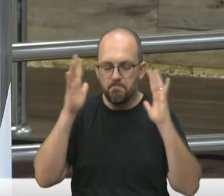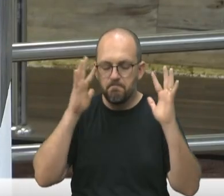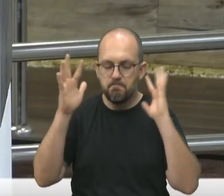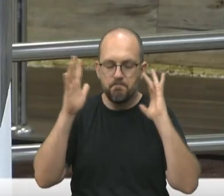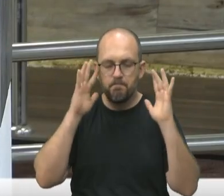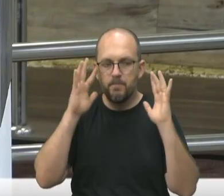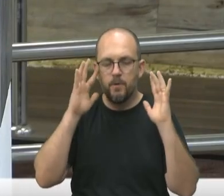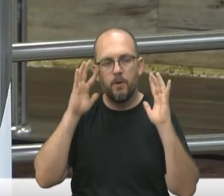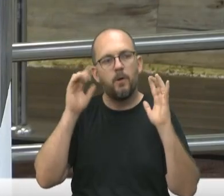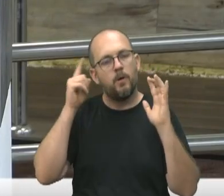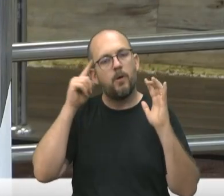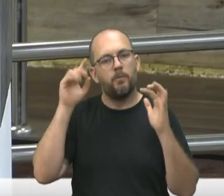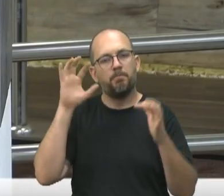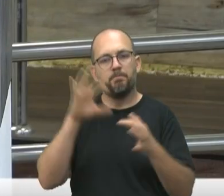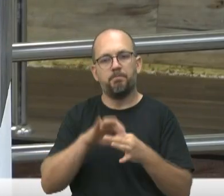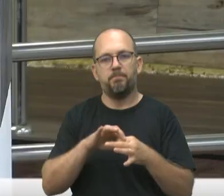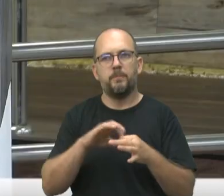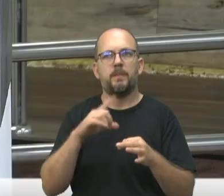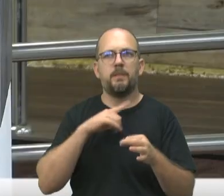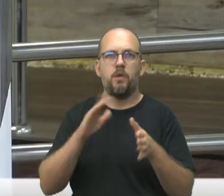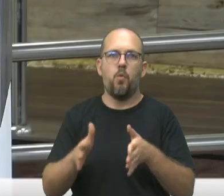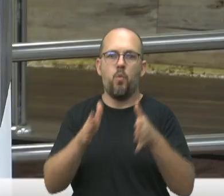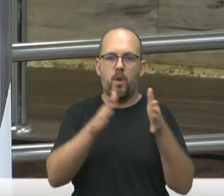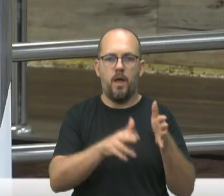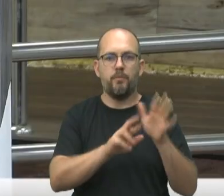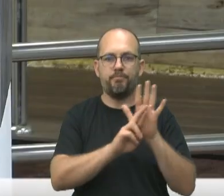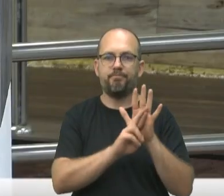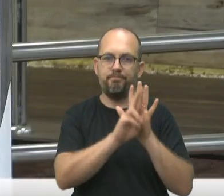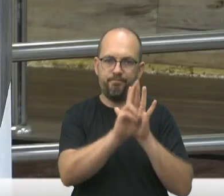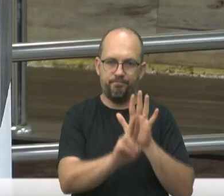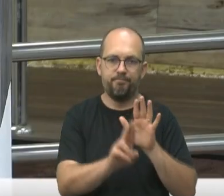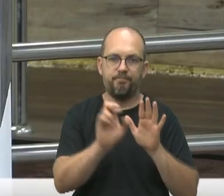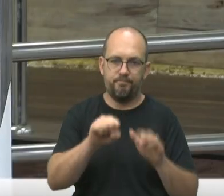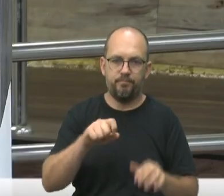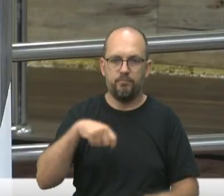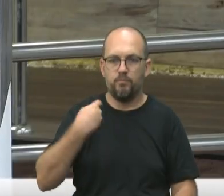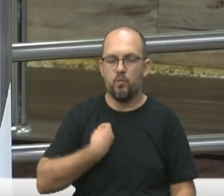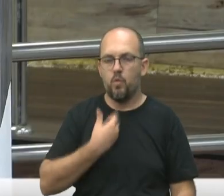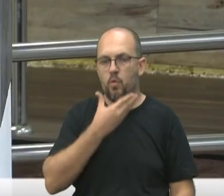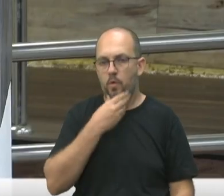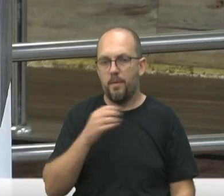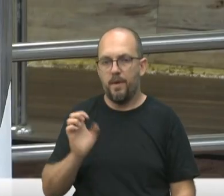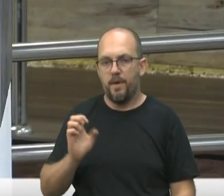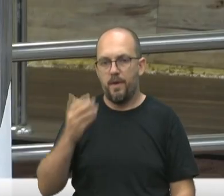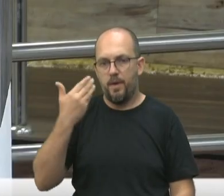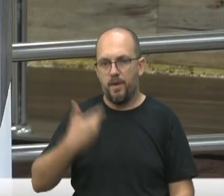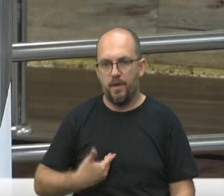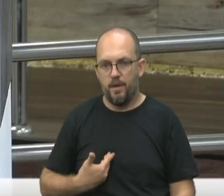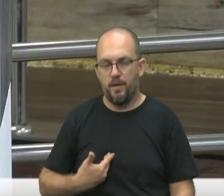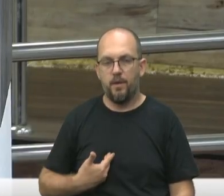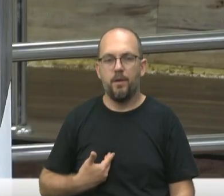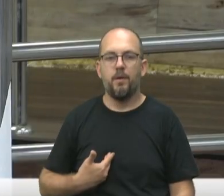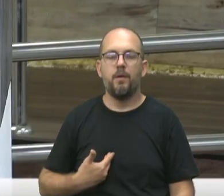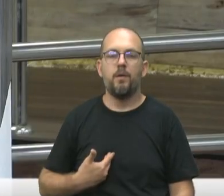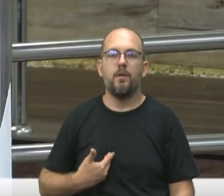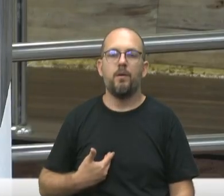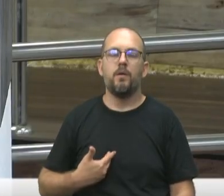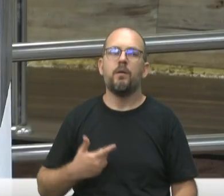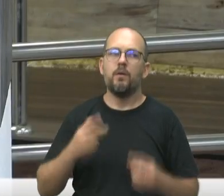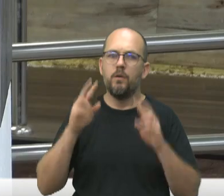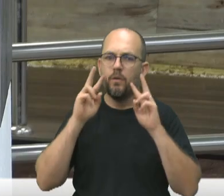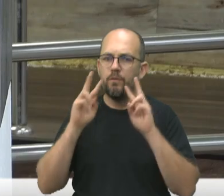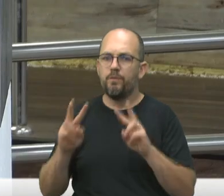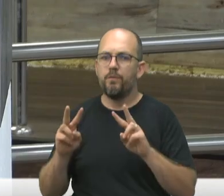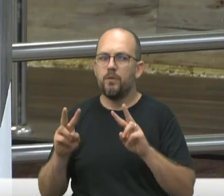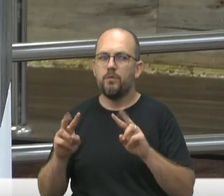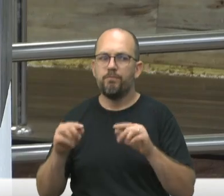tem a parte sim da representatividade. Eu, enquanto um homem gay, eu vejo a necessidade de representatividade